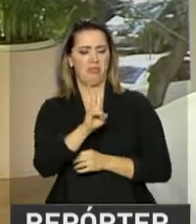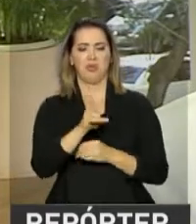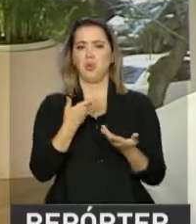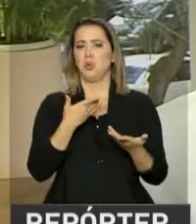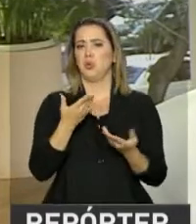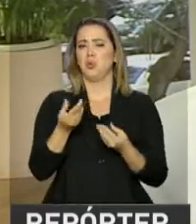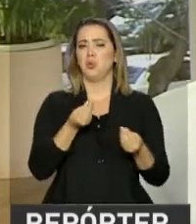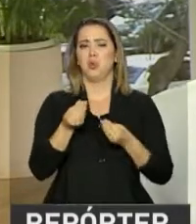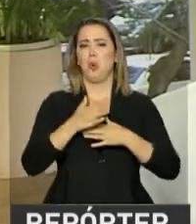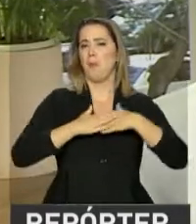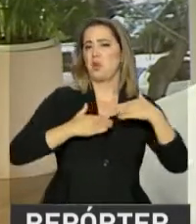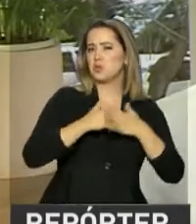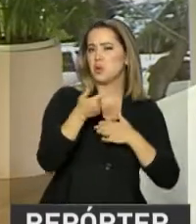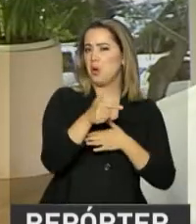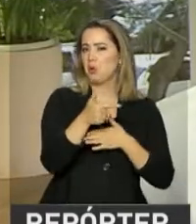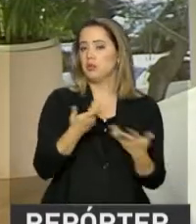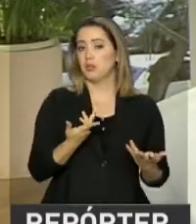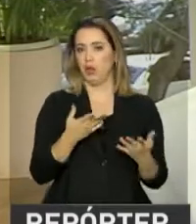qualificado